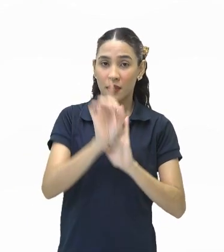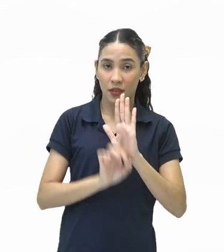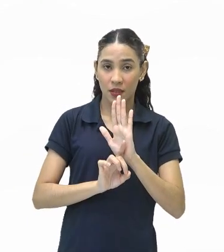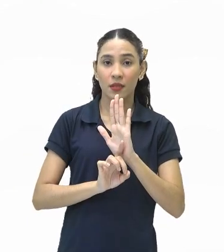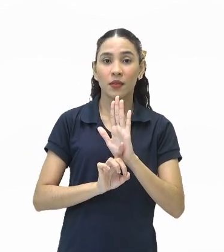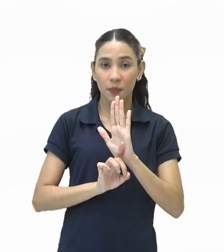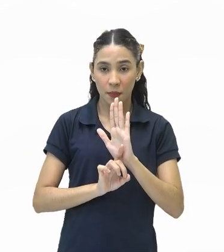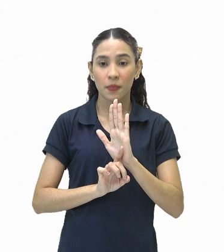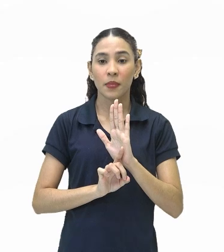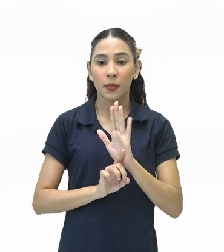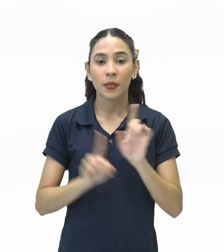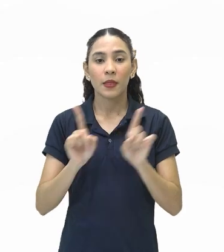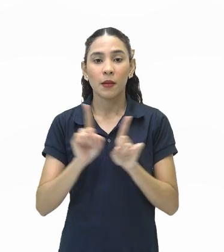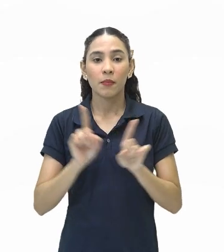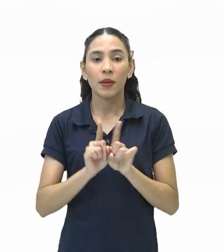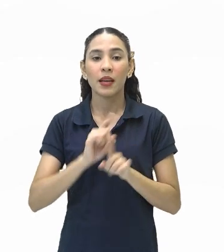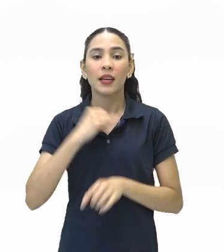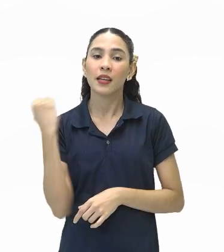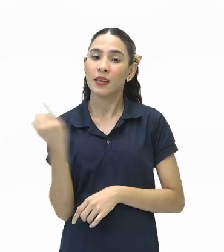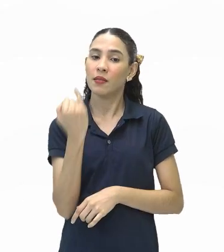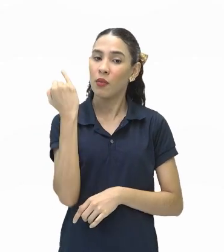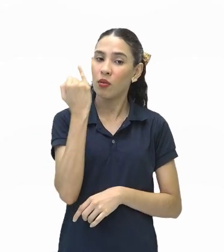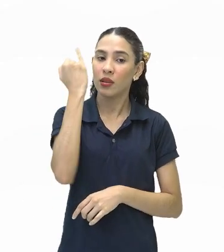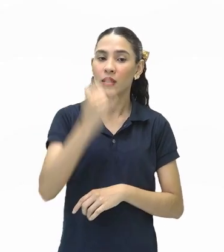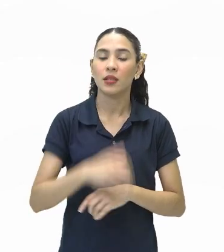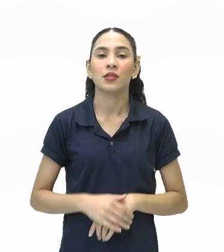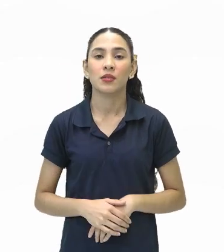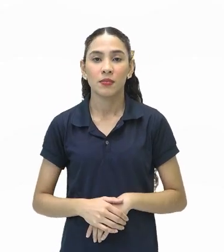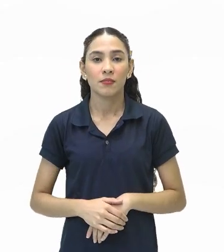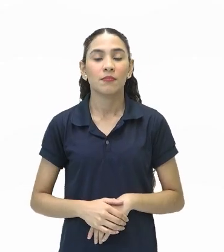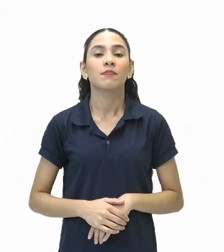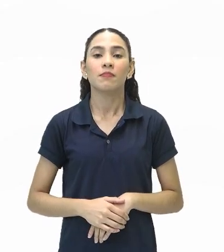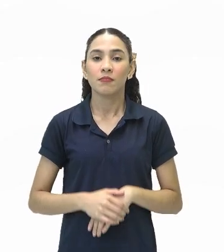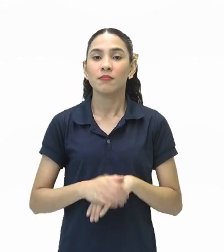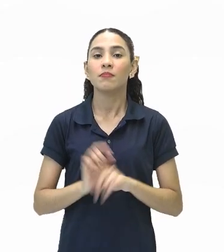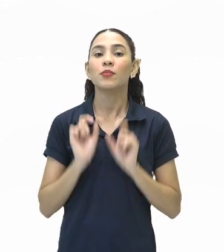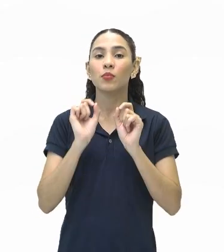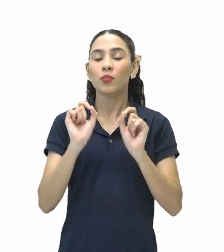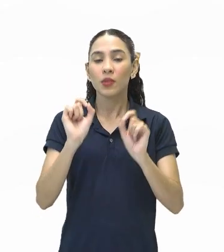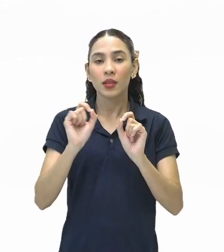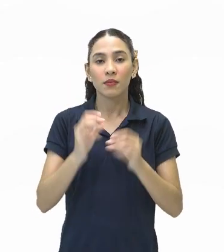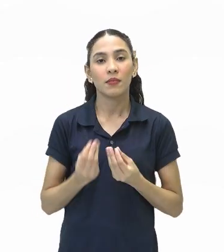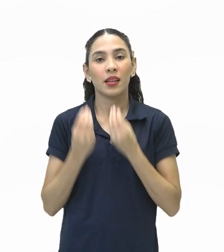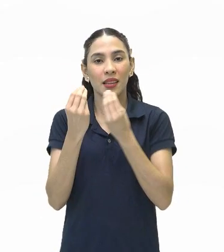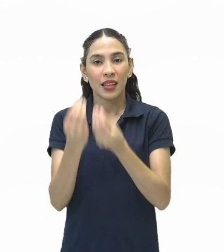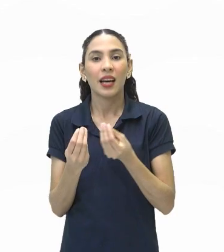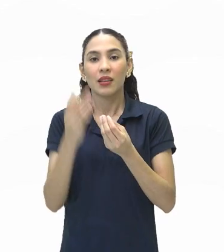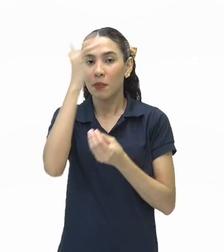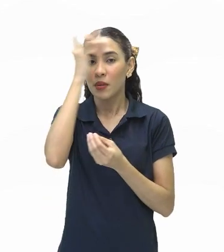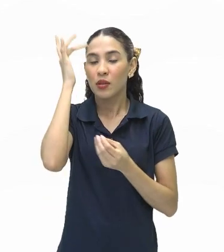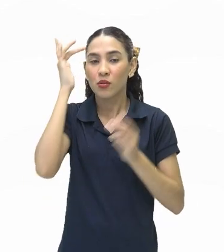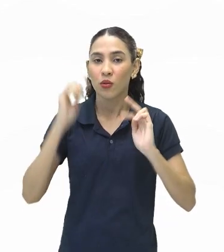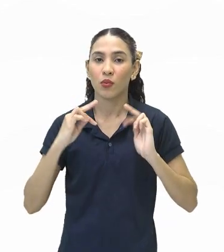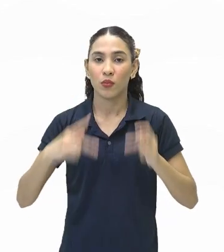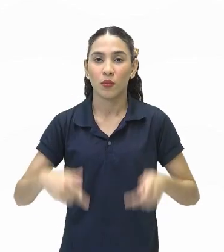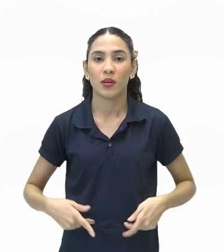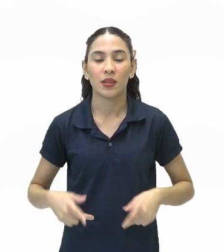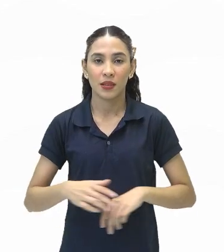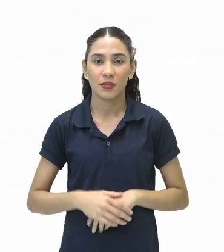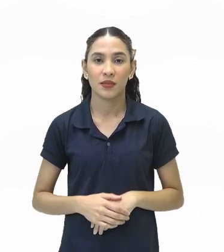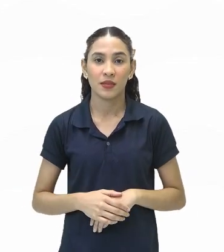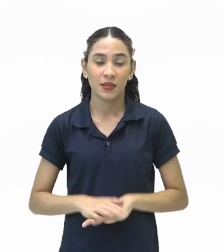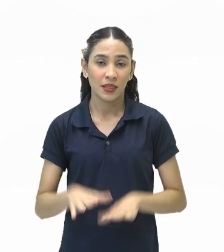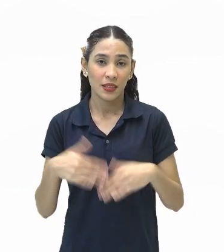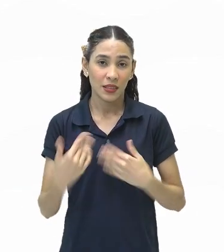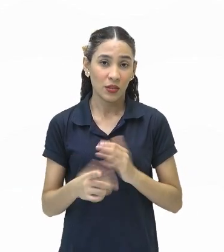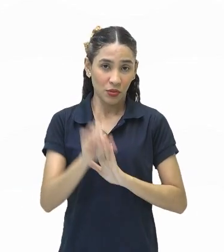um direito fundamental e inerente à dignidade da pessoa humana, sendo